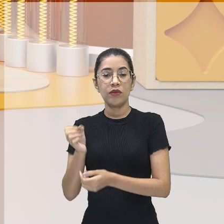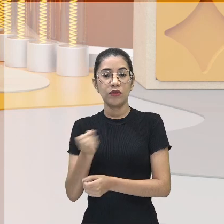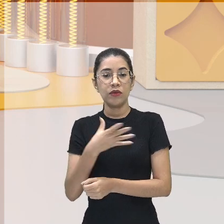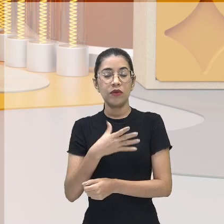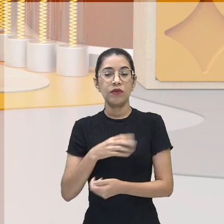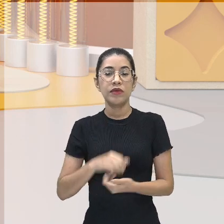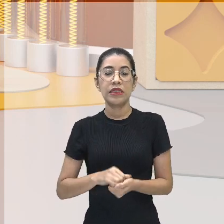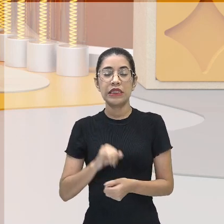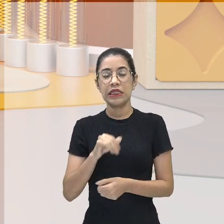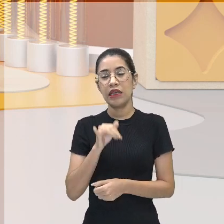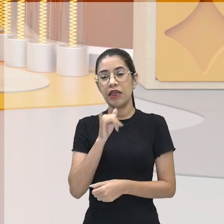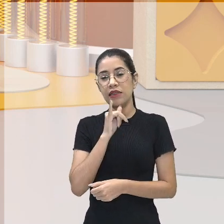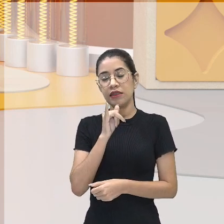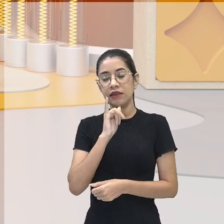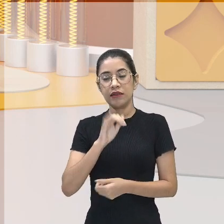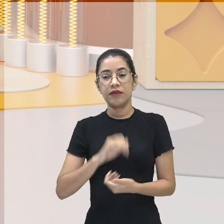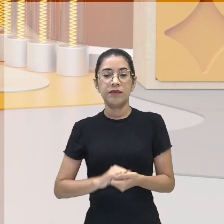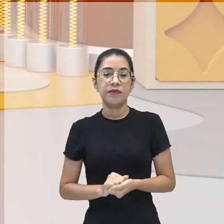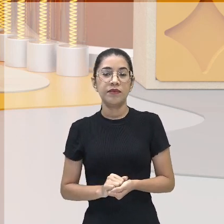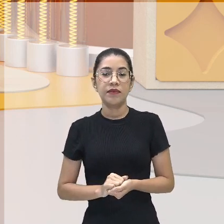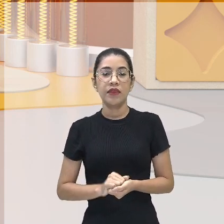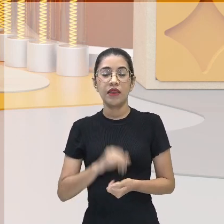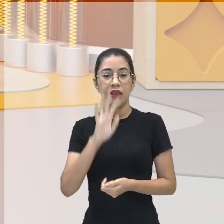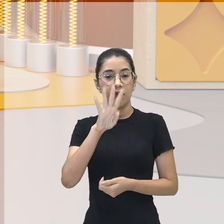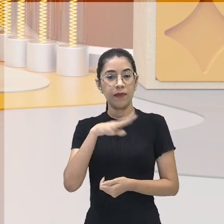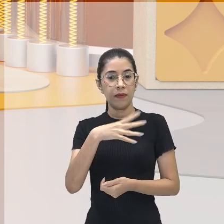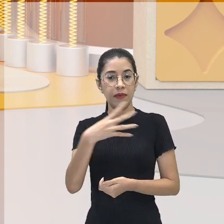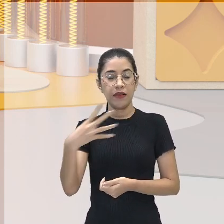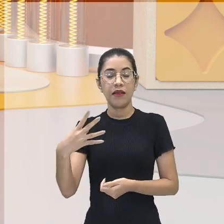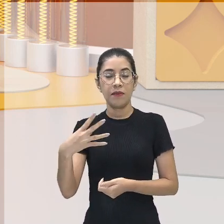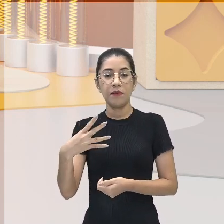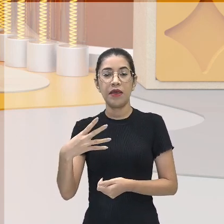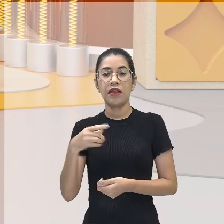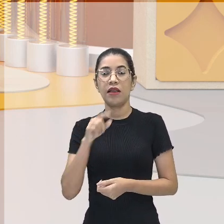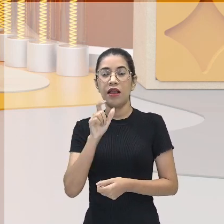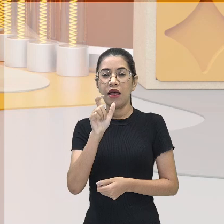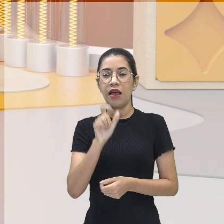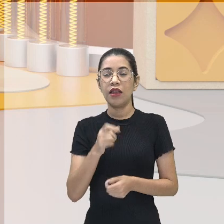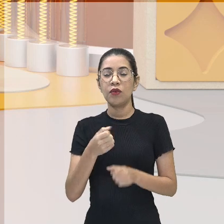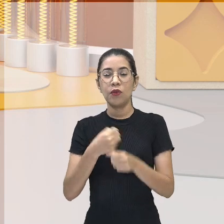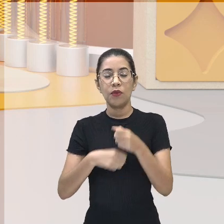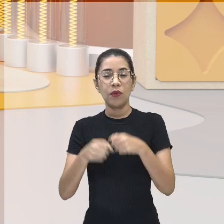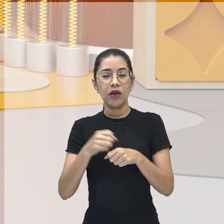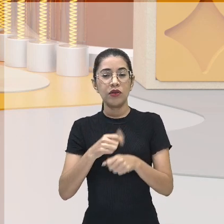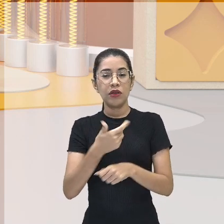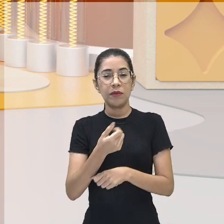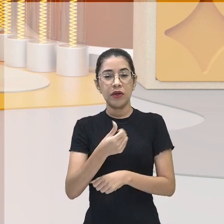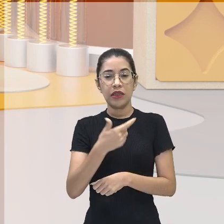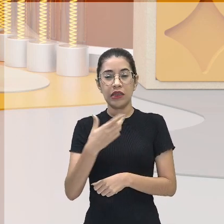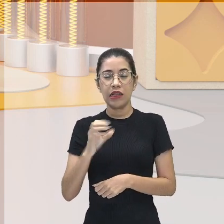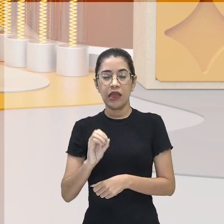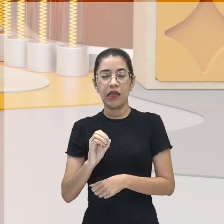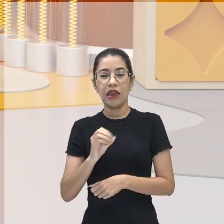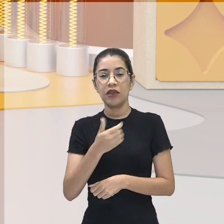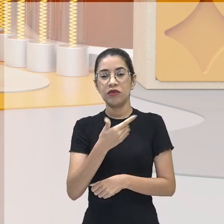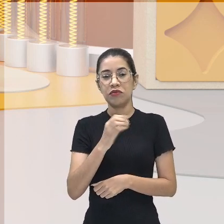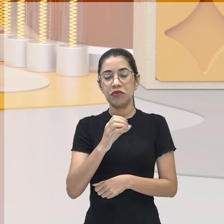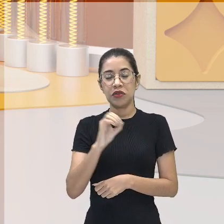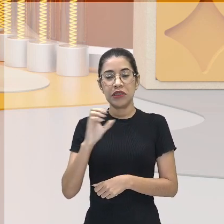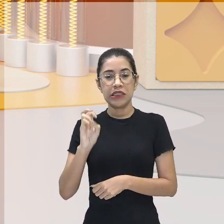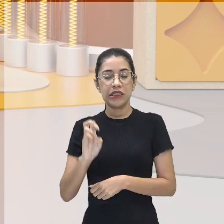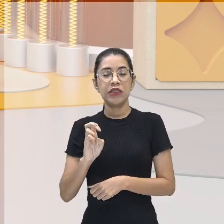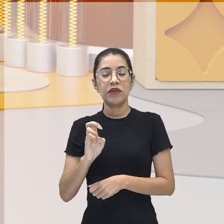Se você pegar, por exemplo, essa tabelinha, essa lista lá no ano de 2010, 2005,